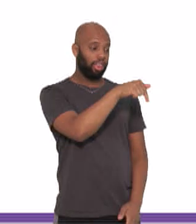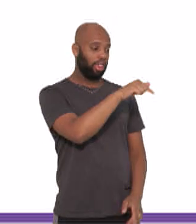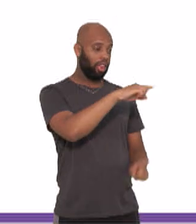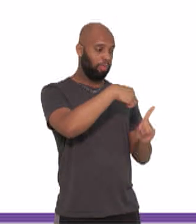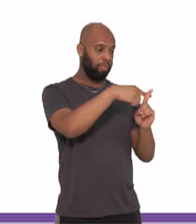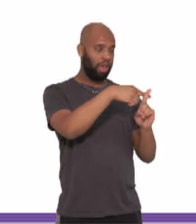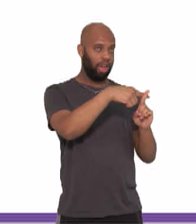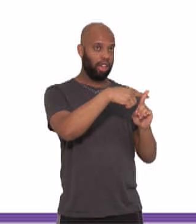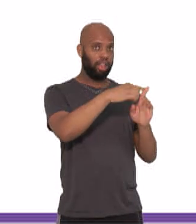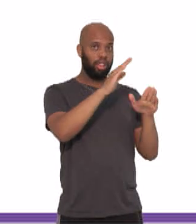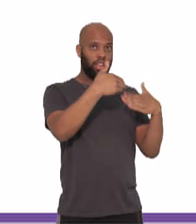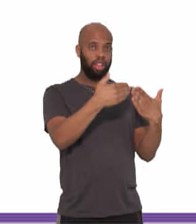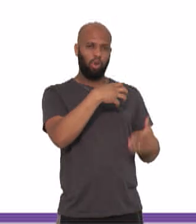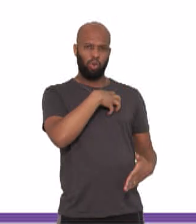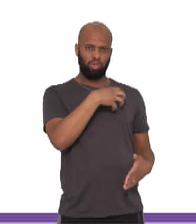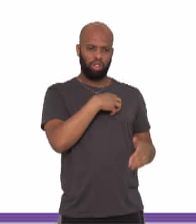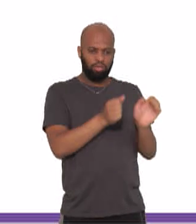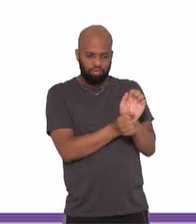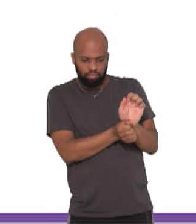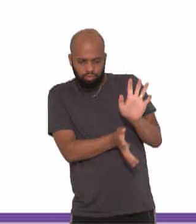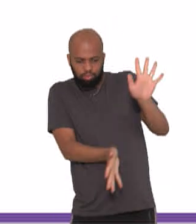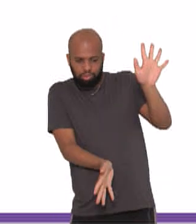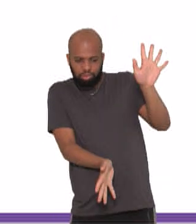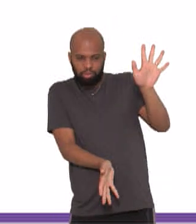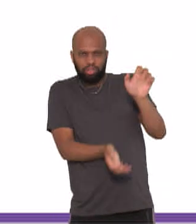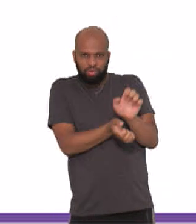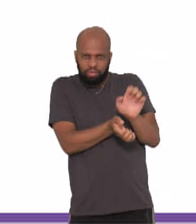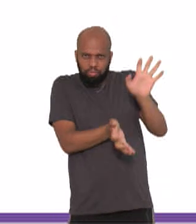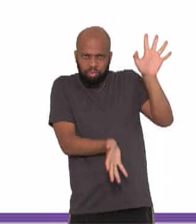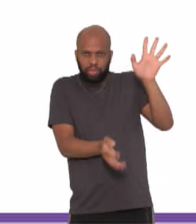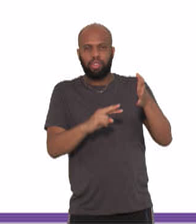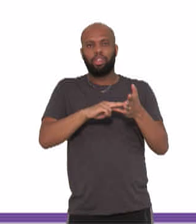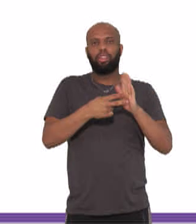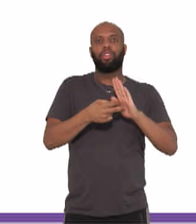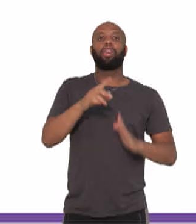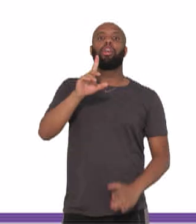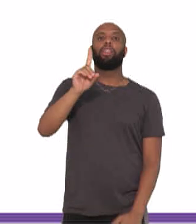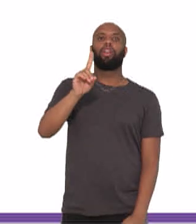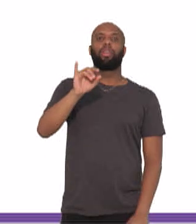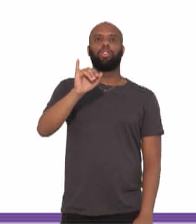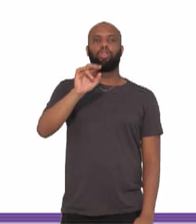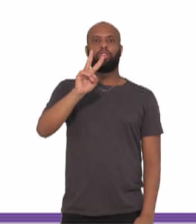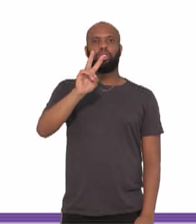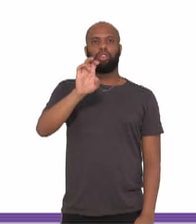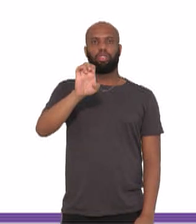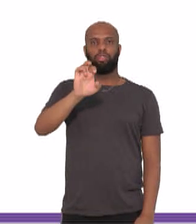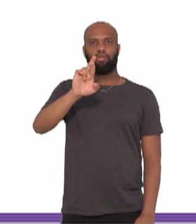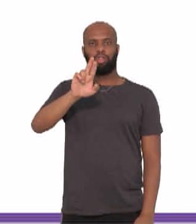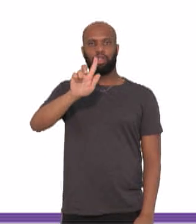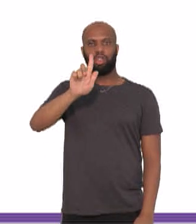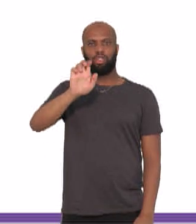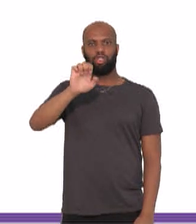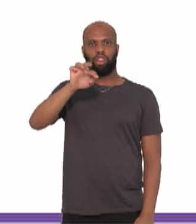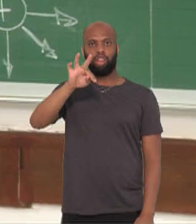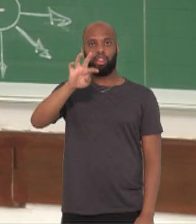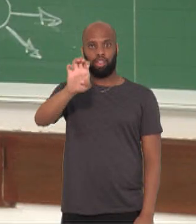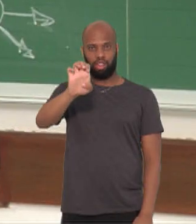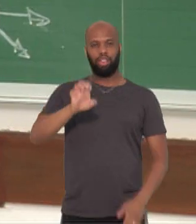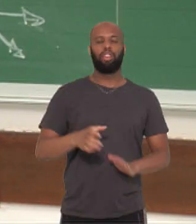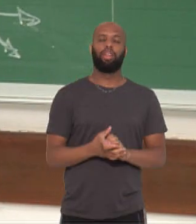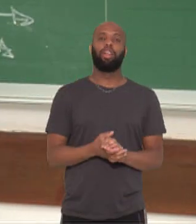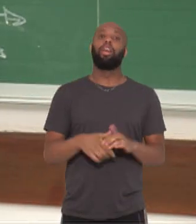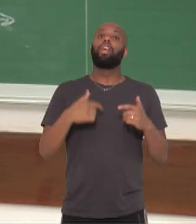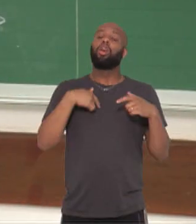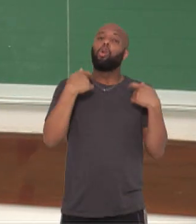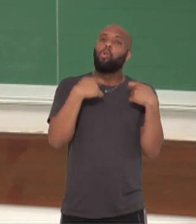campo elétrico no ponto P é do tipo divergente. Tá certo? Então eu teria que saber, pessoal, só para alertar vocês uma coisa, eu teria que